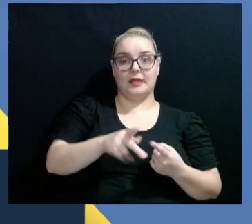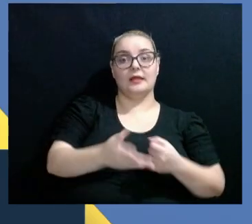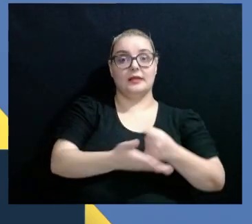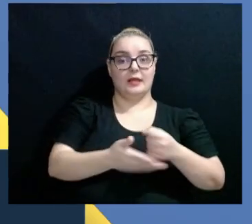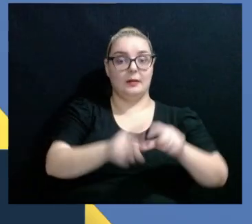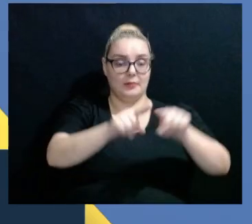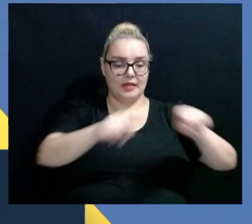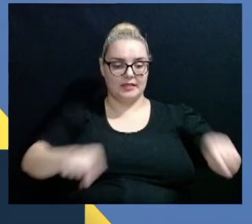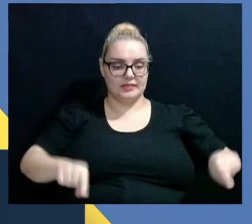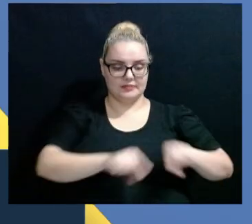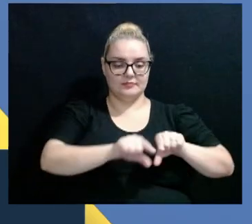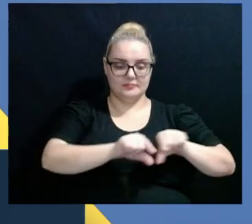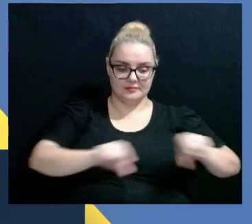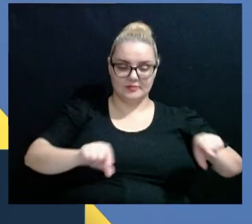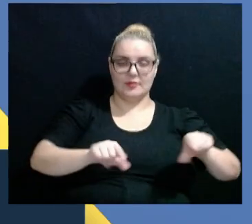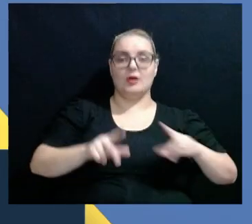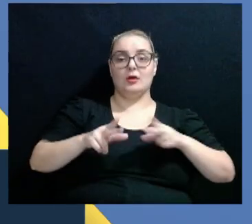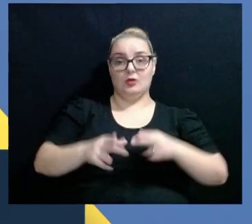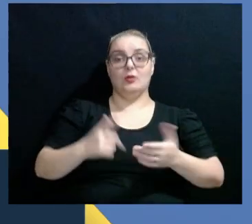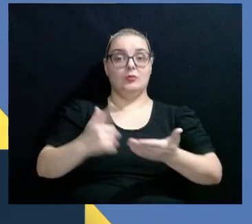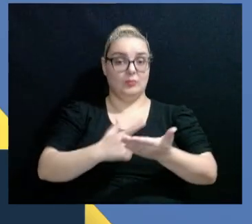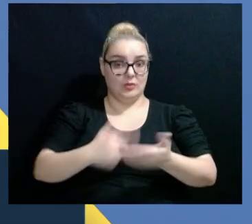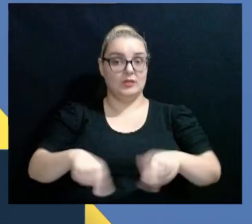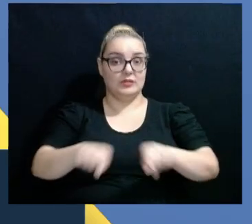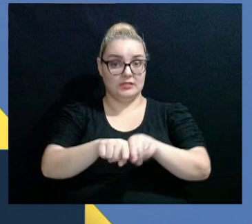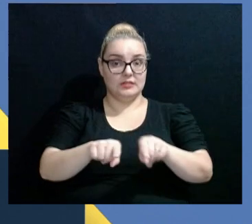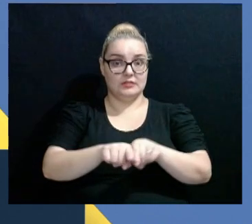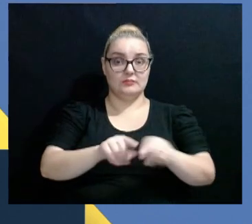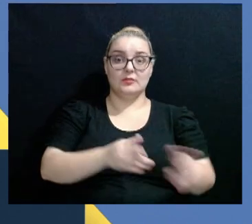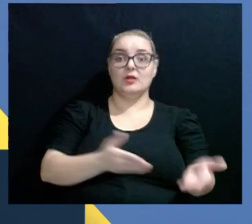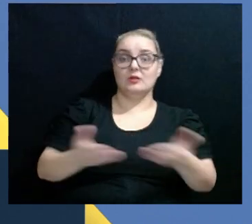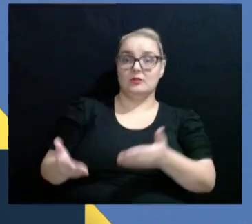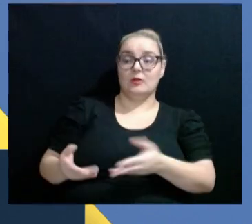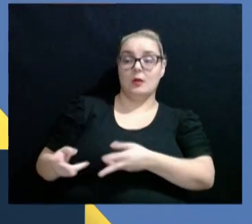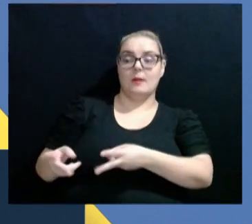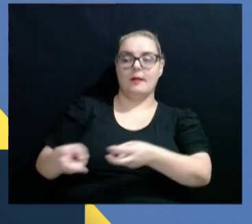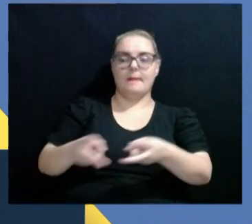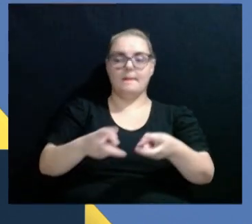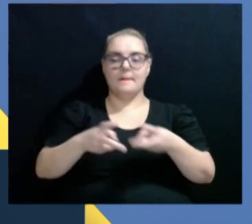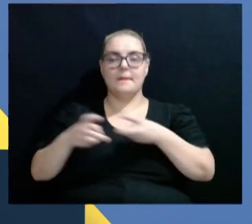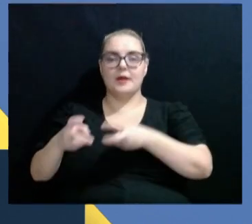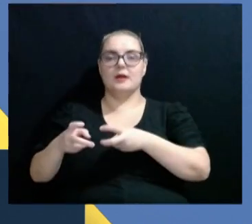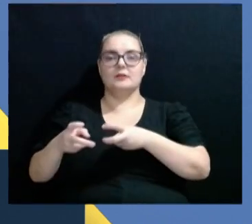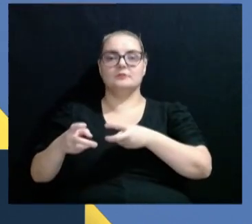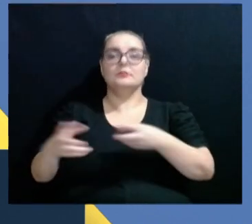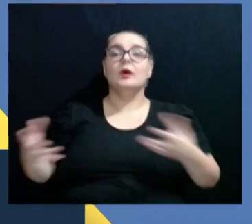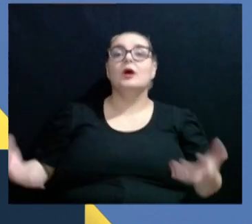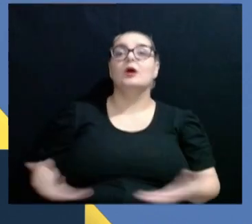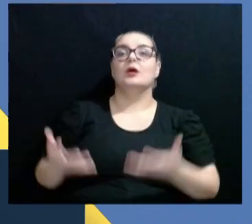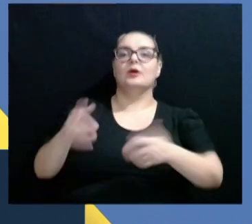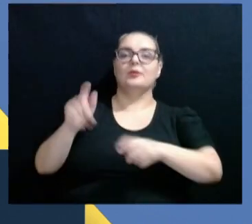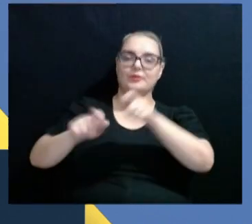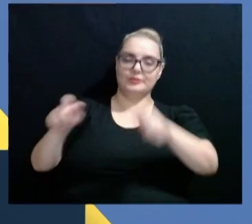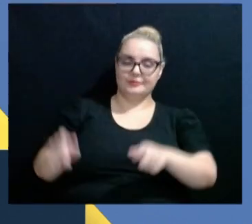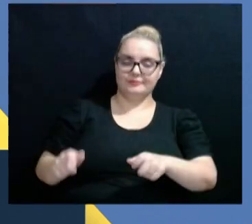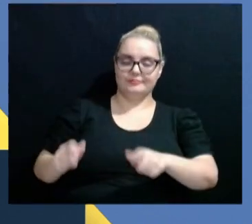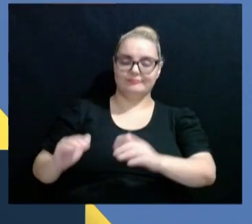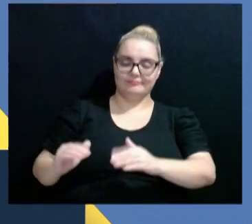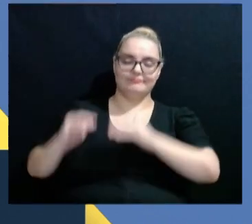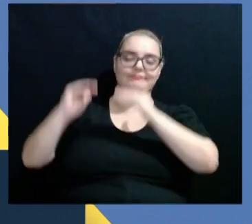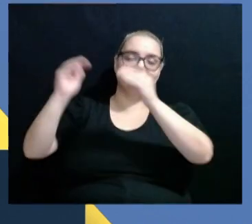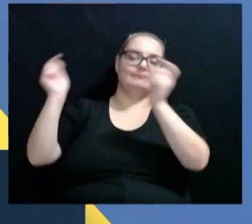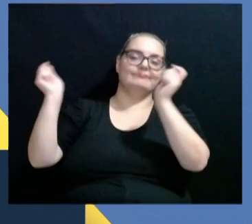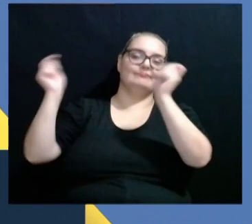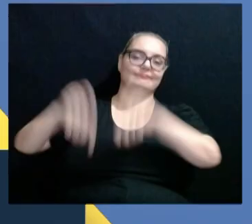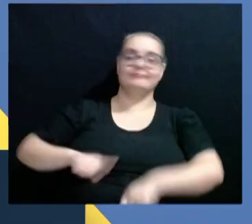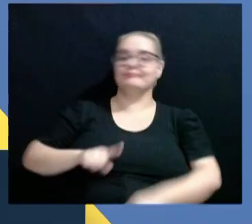BDP, que é a base da pirâmide, assim como é citado no livro, também apresenta a percepção de que a motivação das pessoas